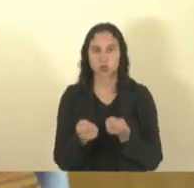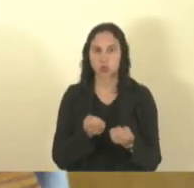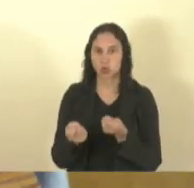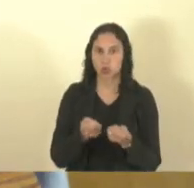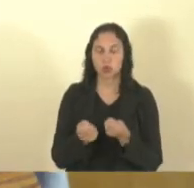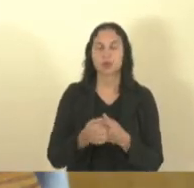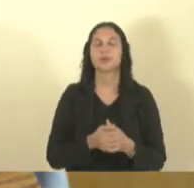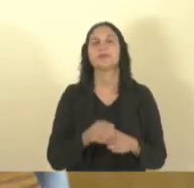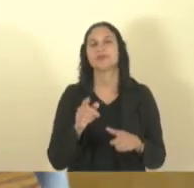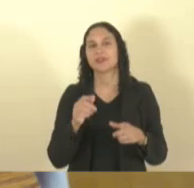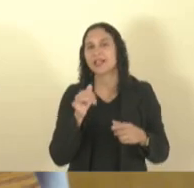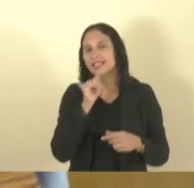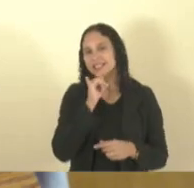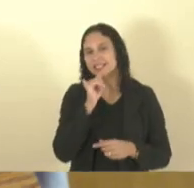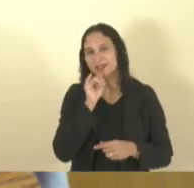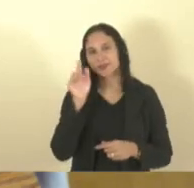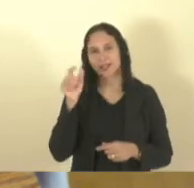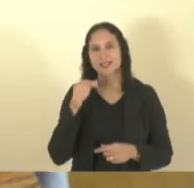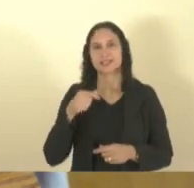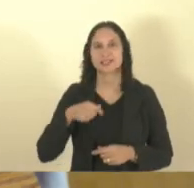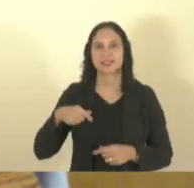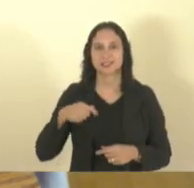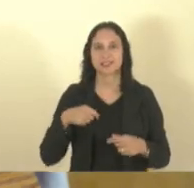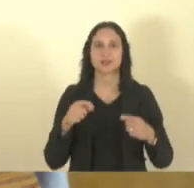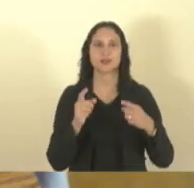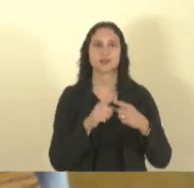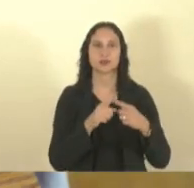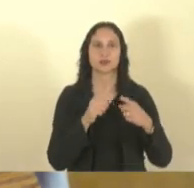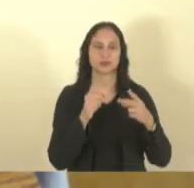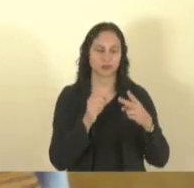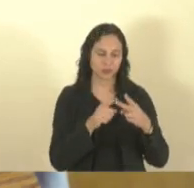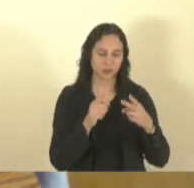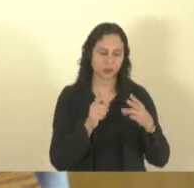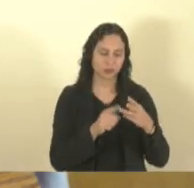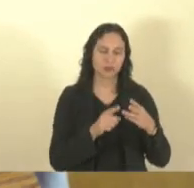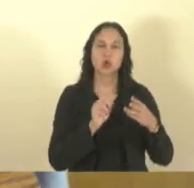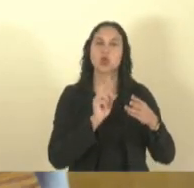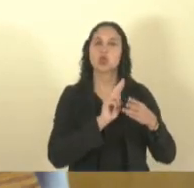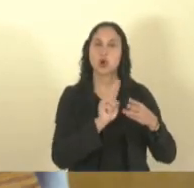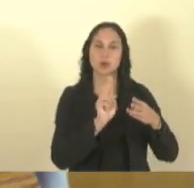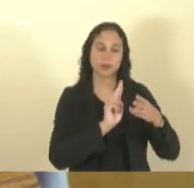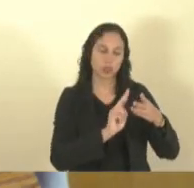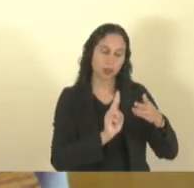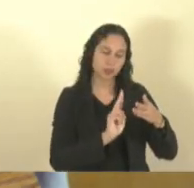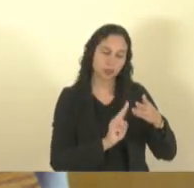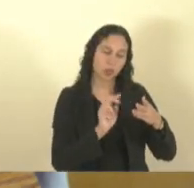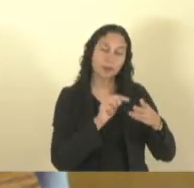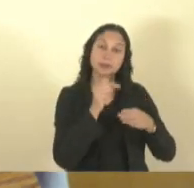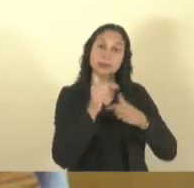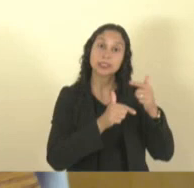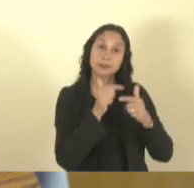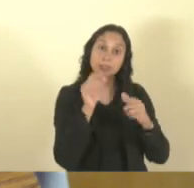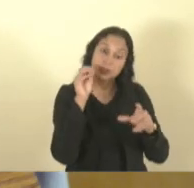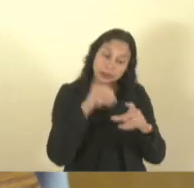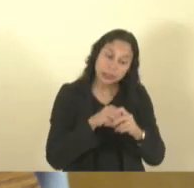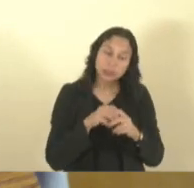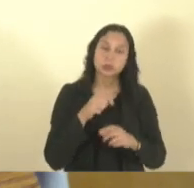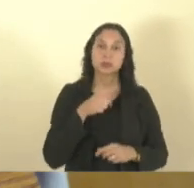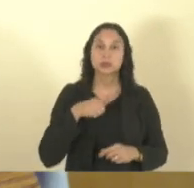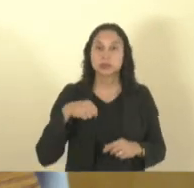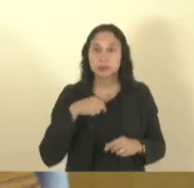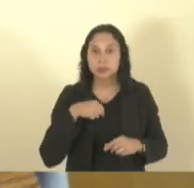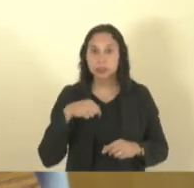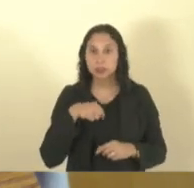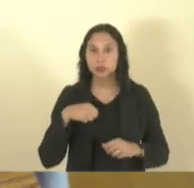aqui, mas a gente tem lá Larice, Andréia, Gustavo, trabalhando dentro da Sedu com toda a equipe também,